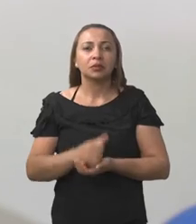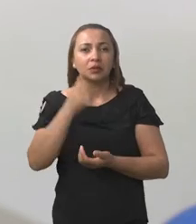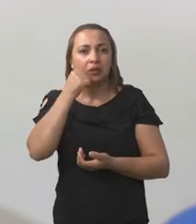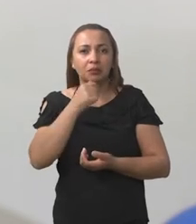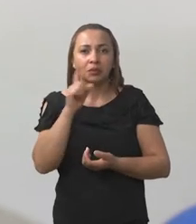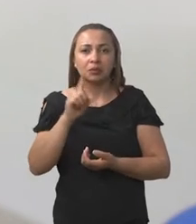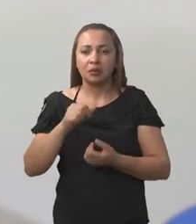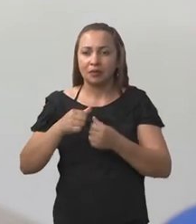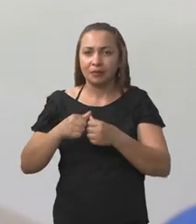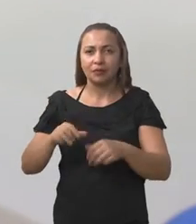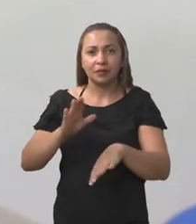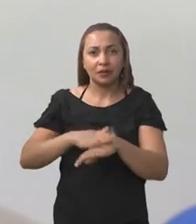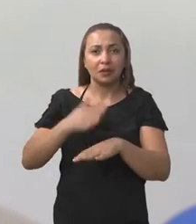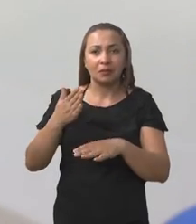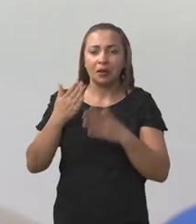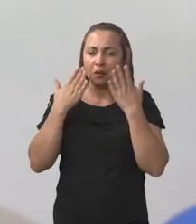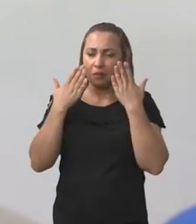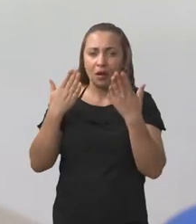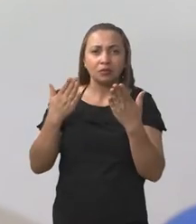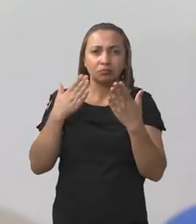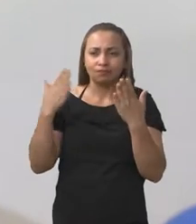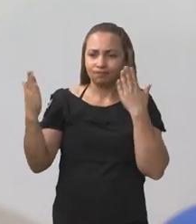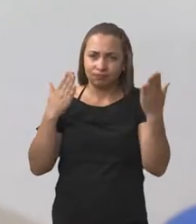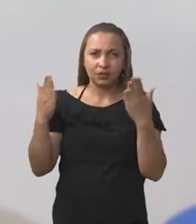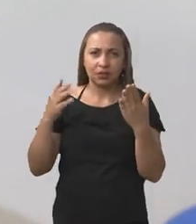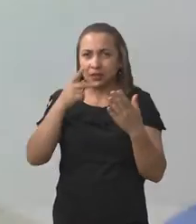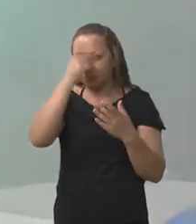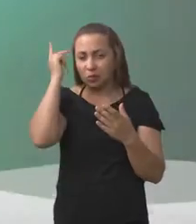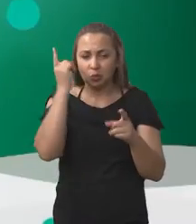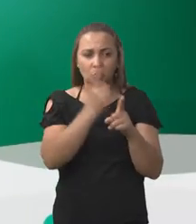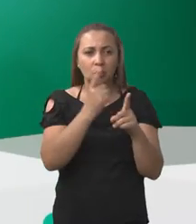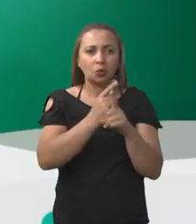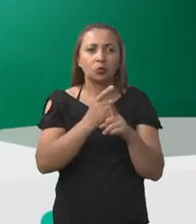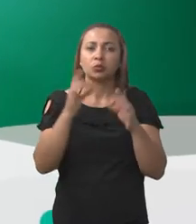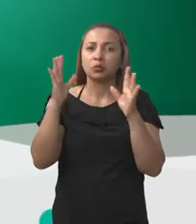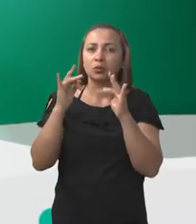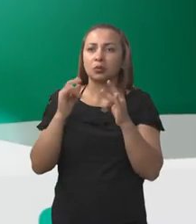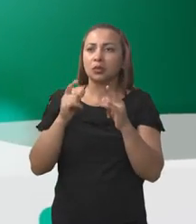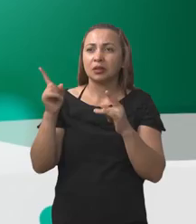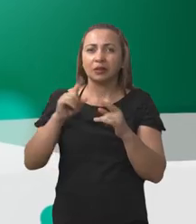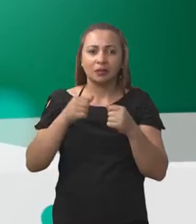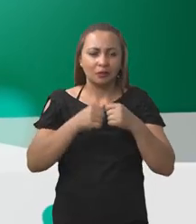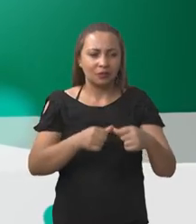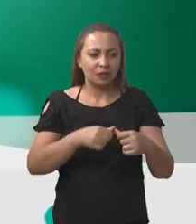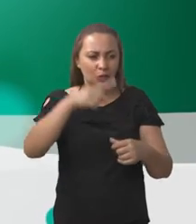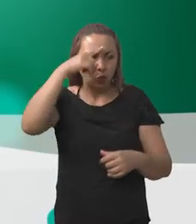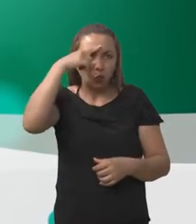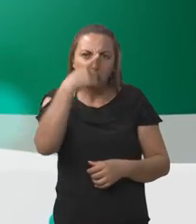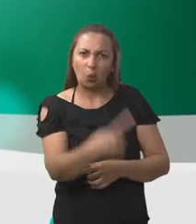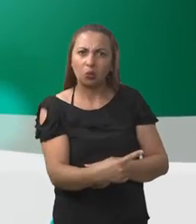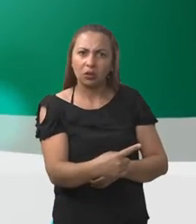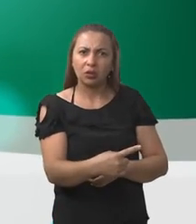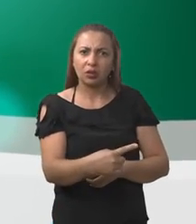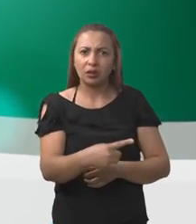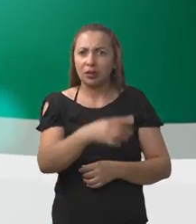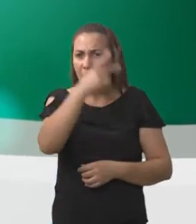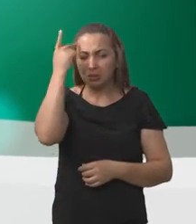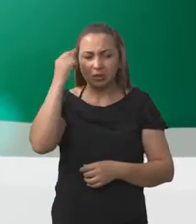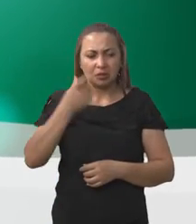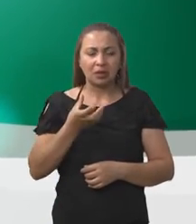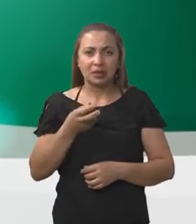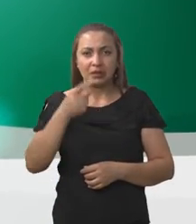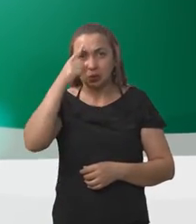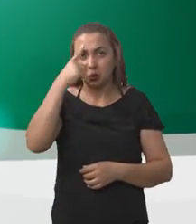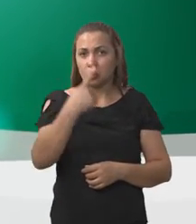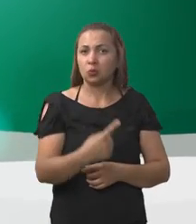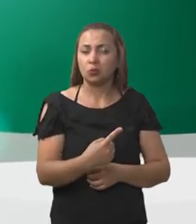não fica mais uma comparação. A pessoa arruma uma pessoa, a pessoa não fica sendo o dono assim, quando a pessoa quer ser o